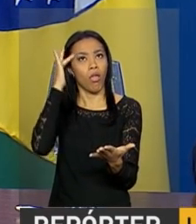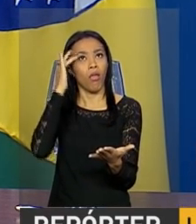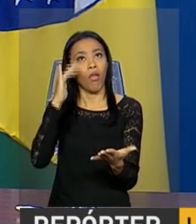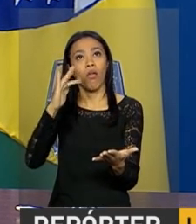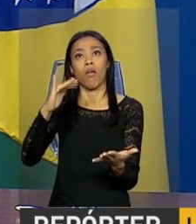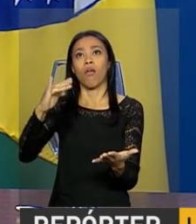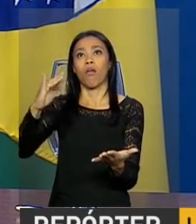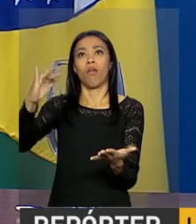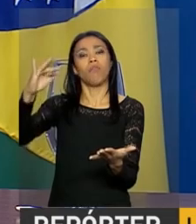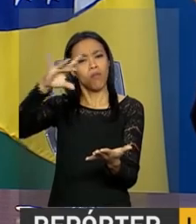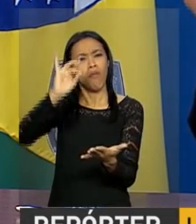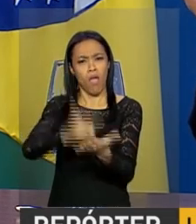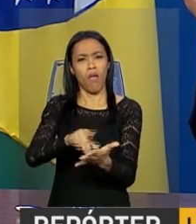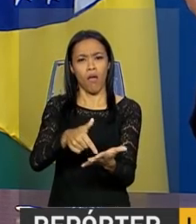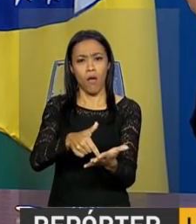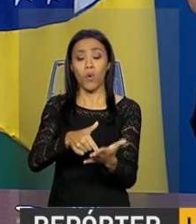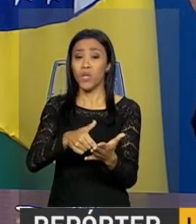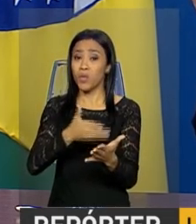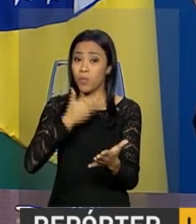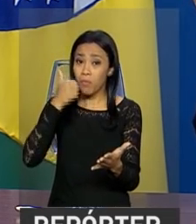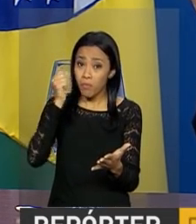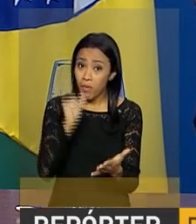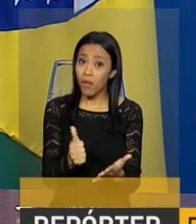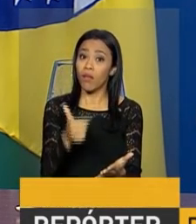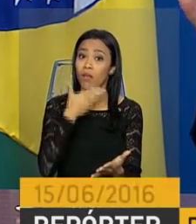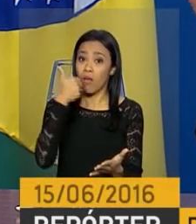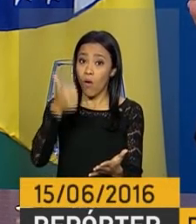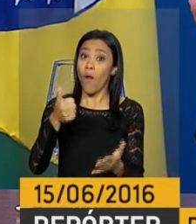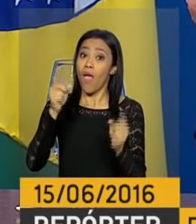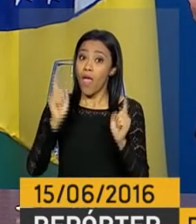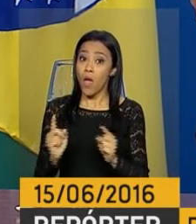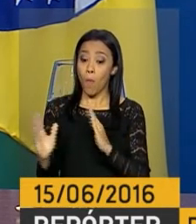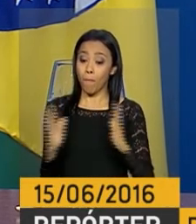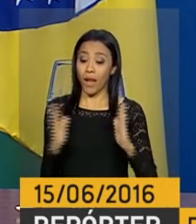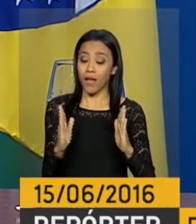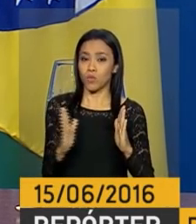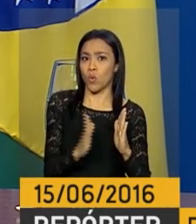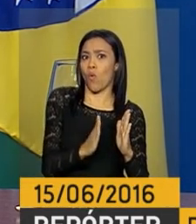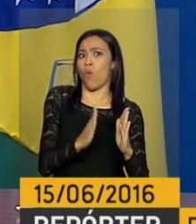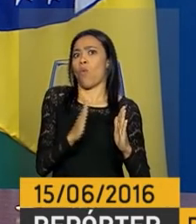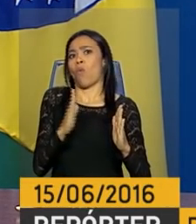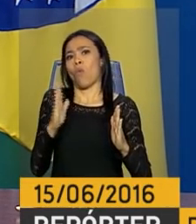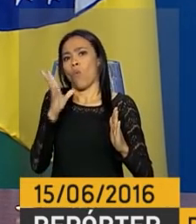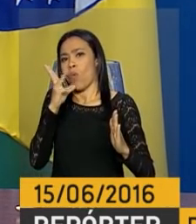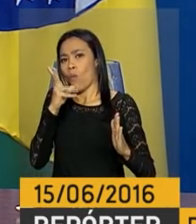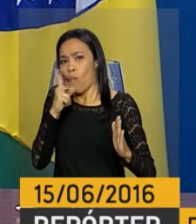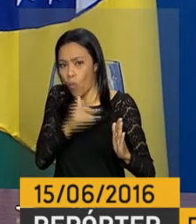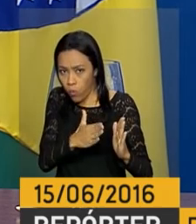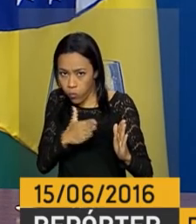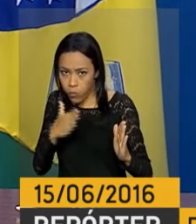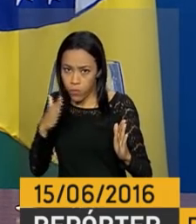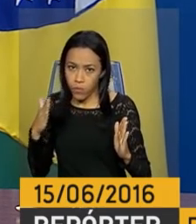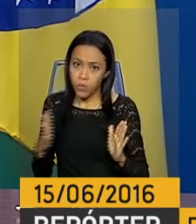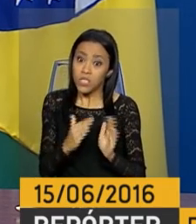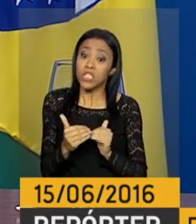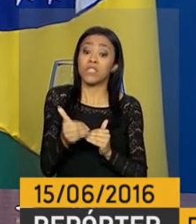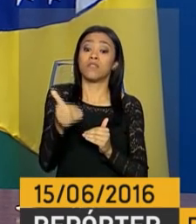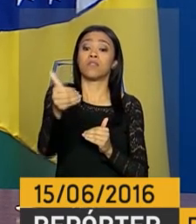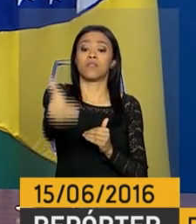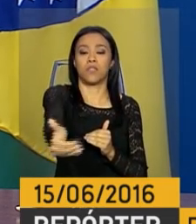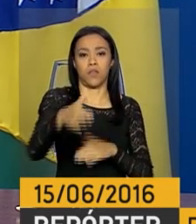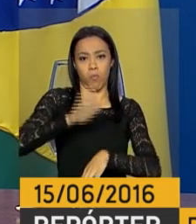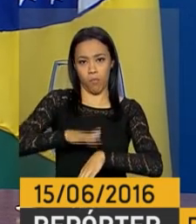alternativa é fixar um prazo suficientemente longo em que a medida